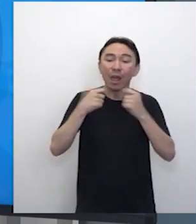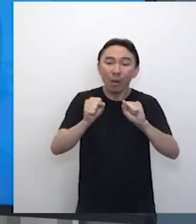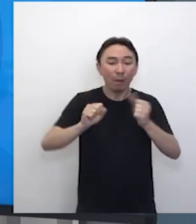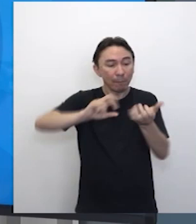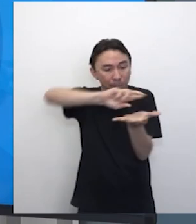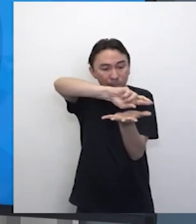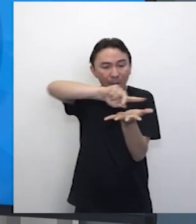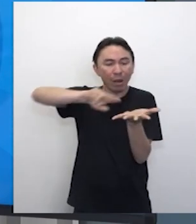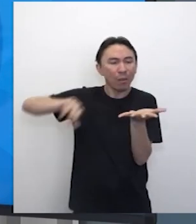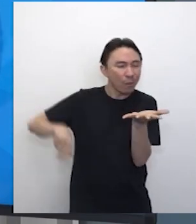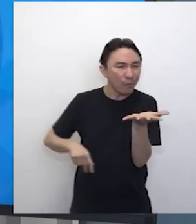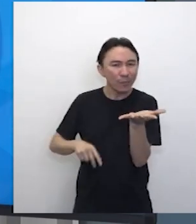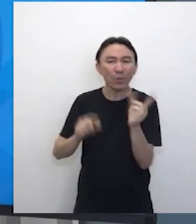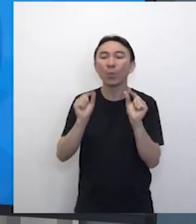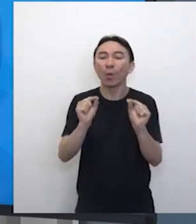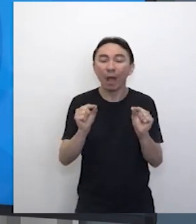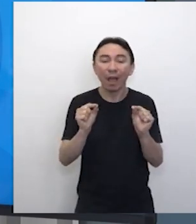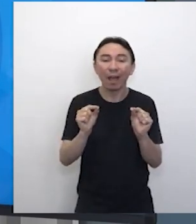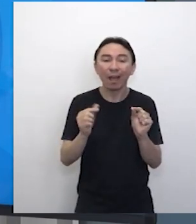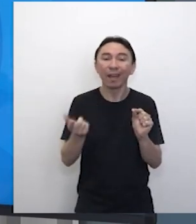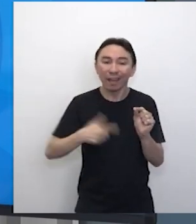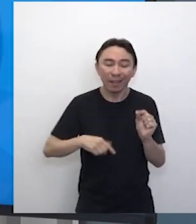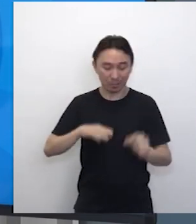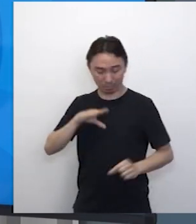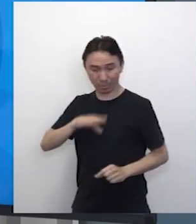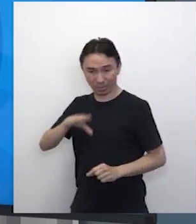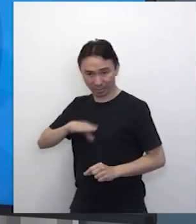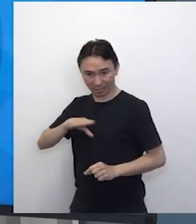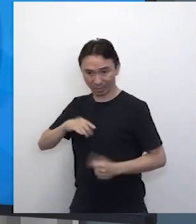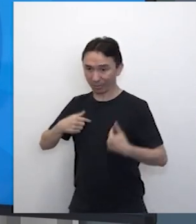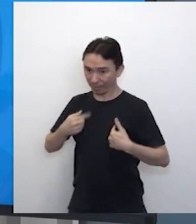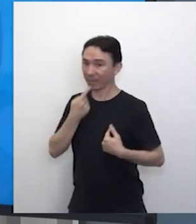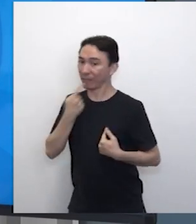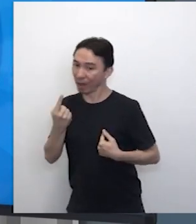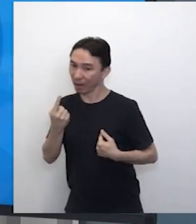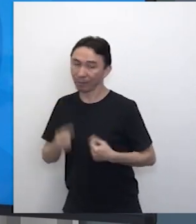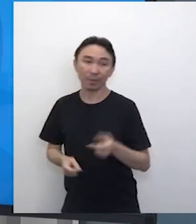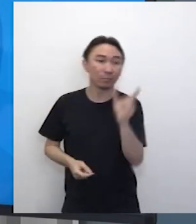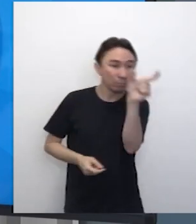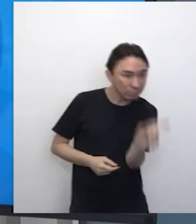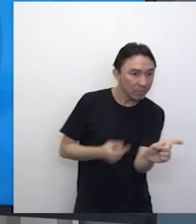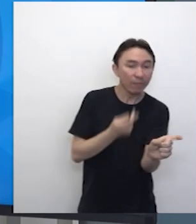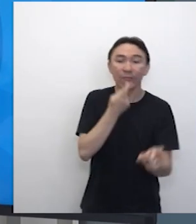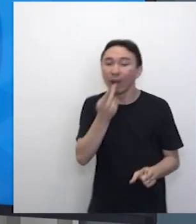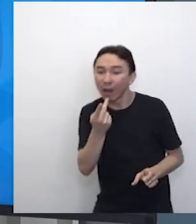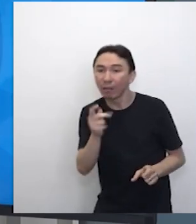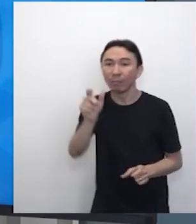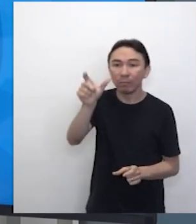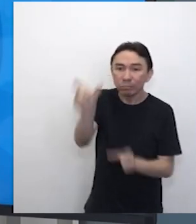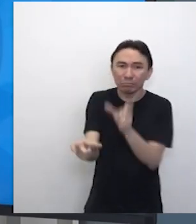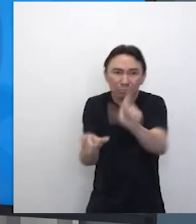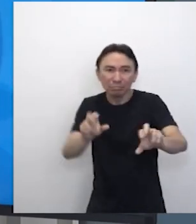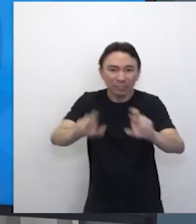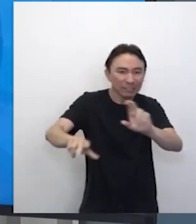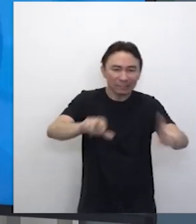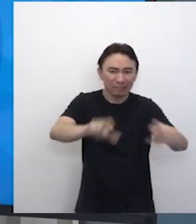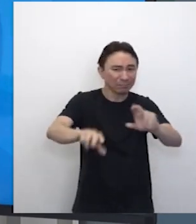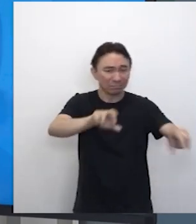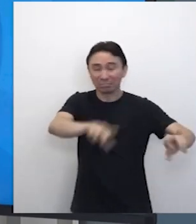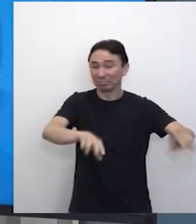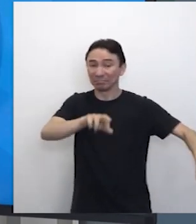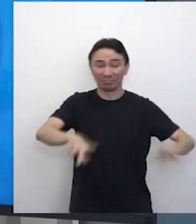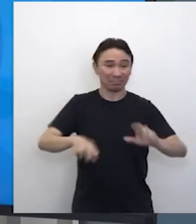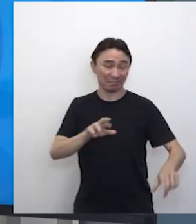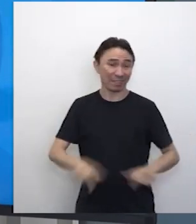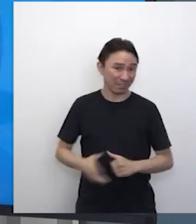isto? É o português que é falado de uma maneira por mim, e de outra por você, e de outra pelo seu pai, pela sua mãe,